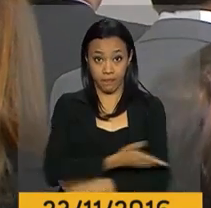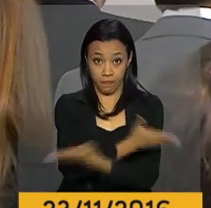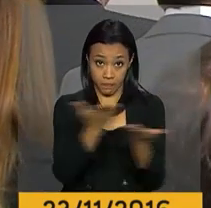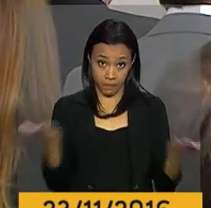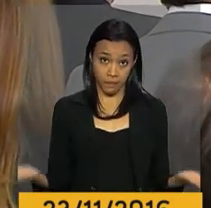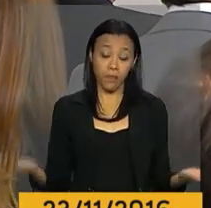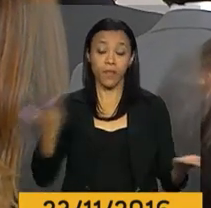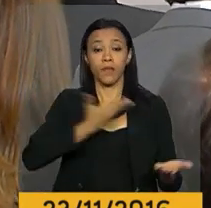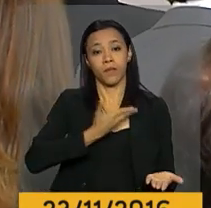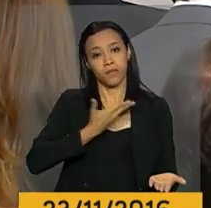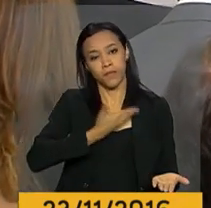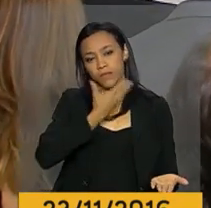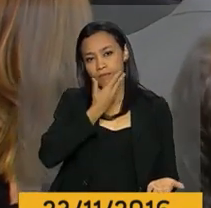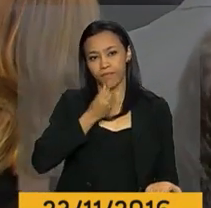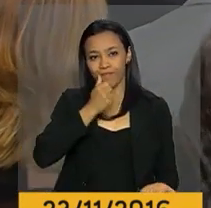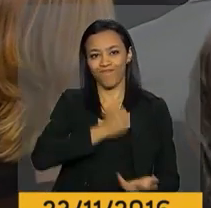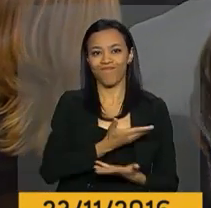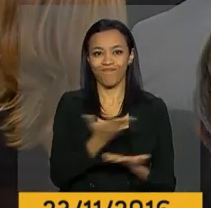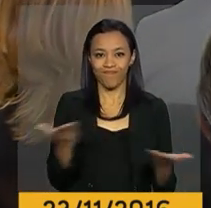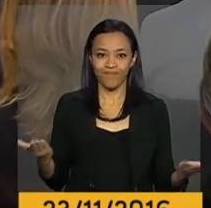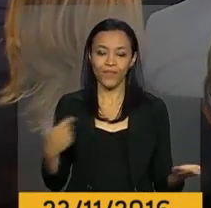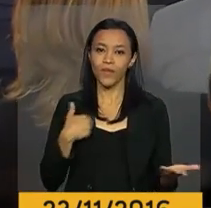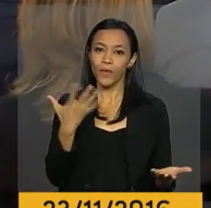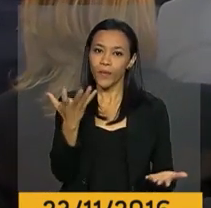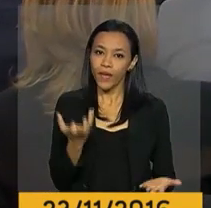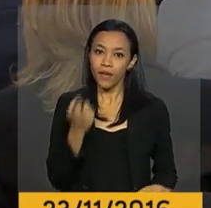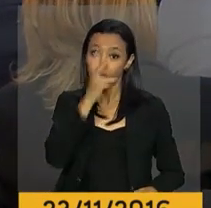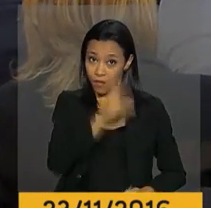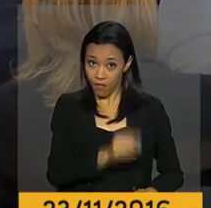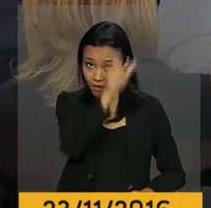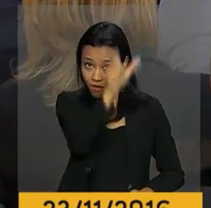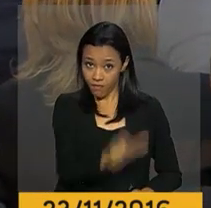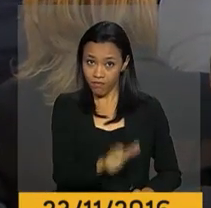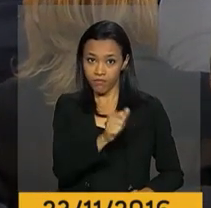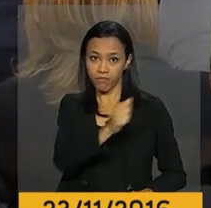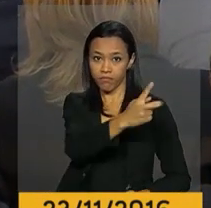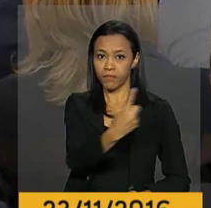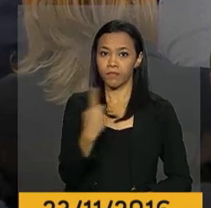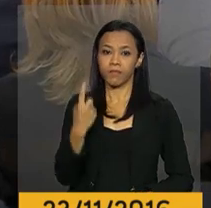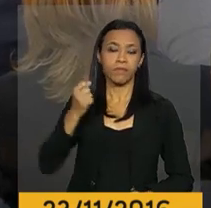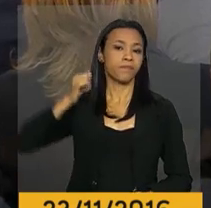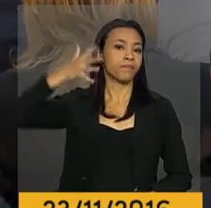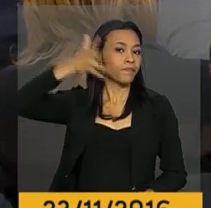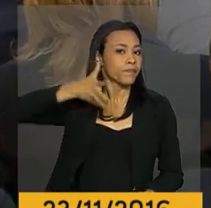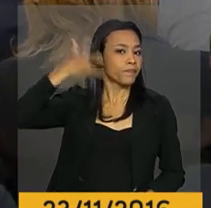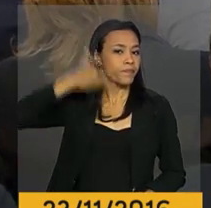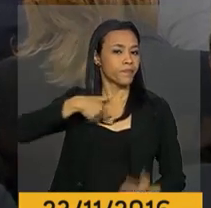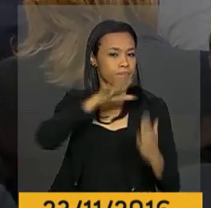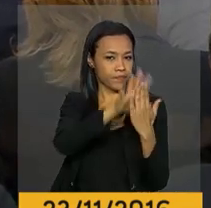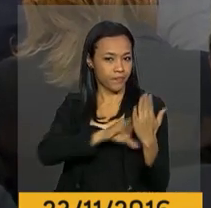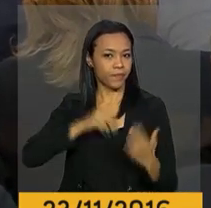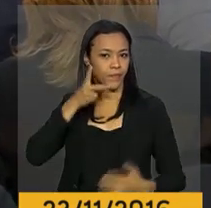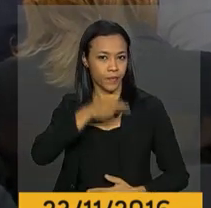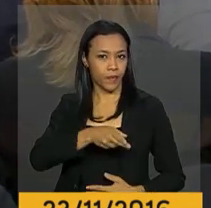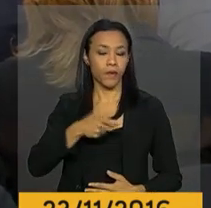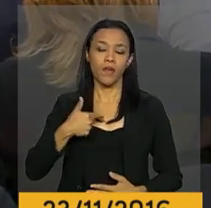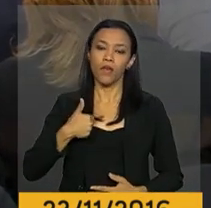e eu quero quero fazer como o roberto eu vou cumprimentar